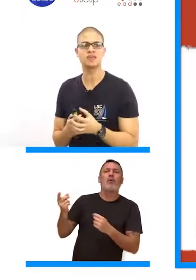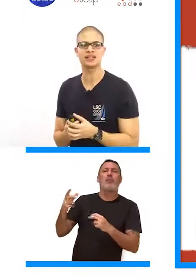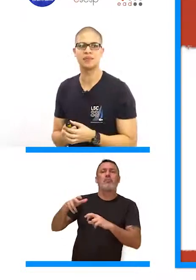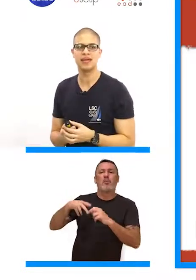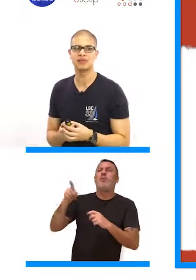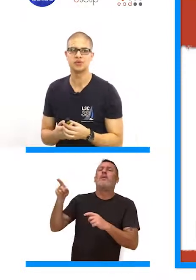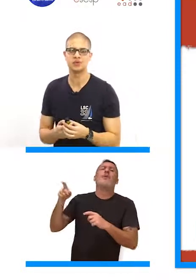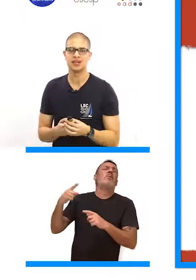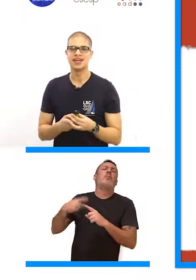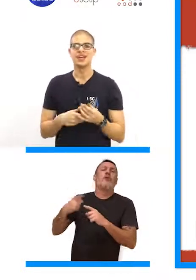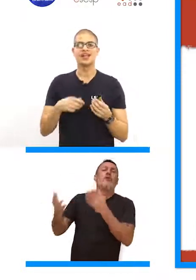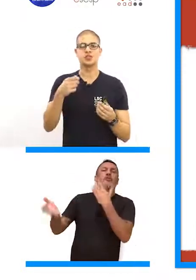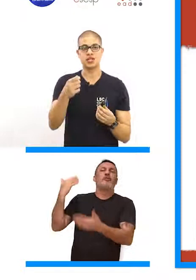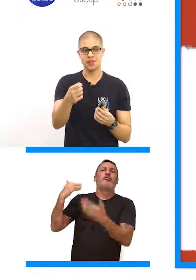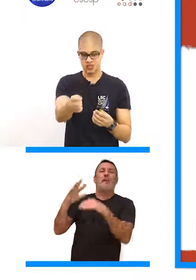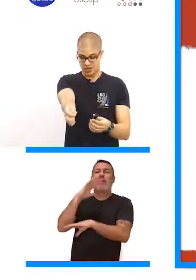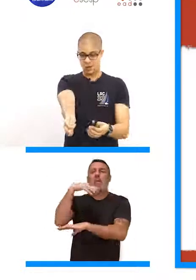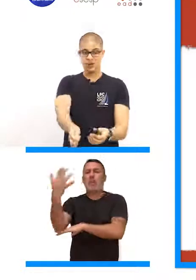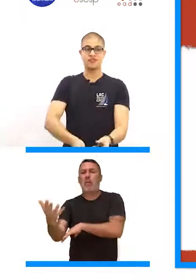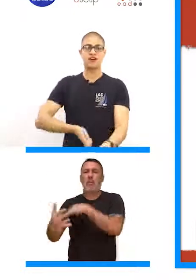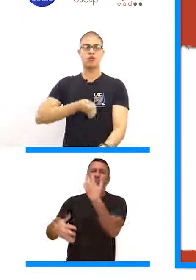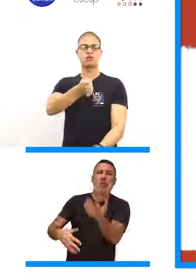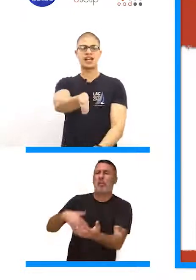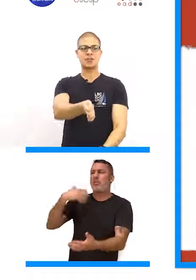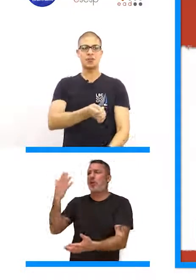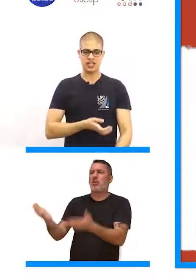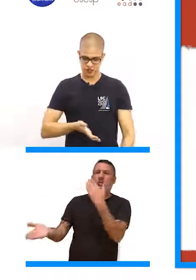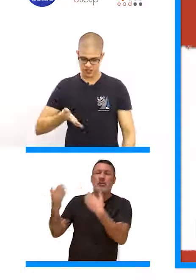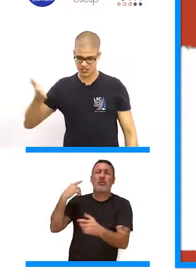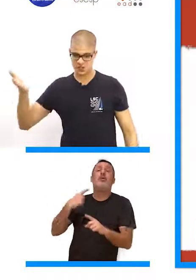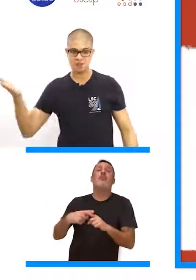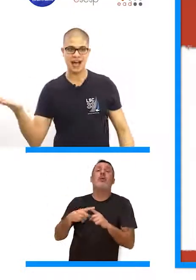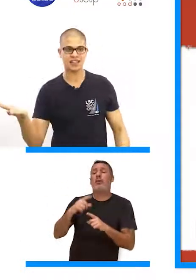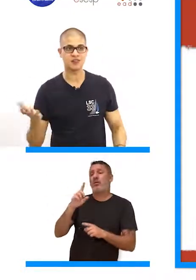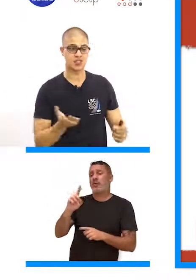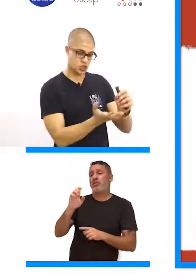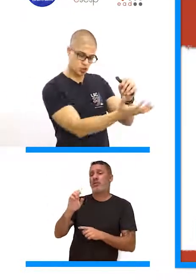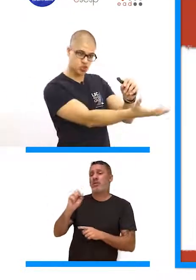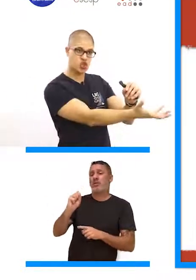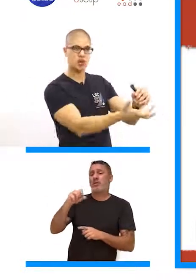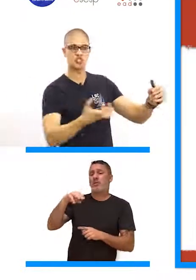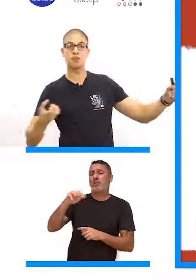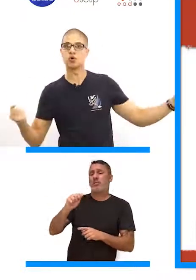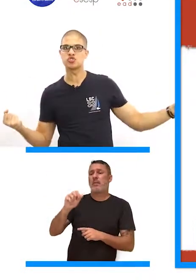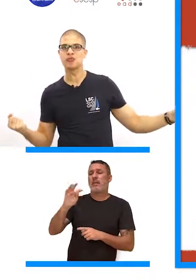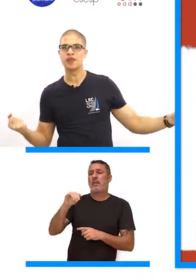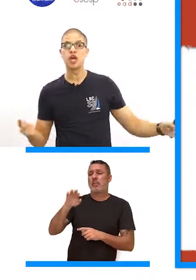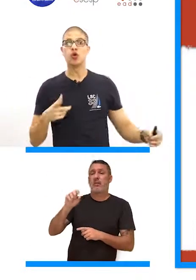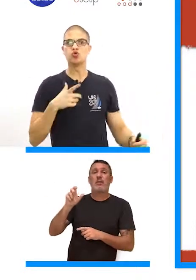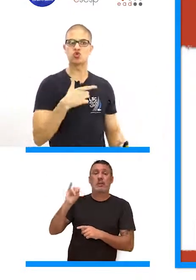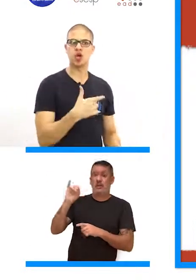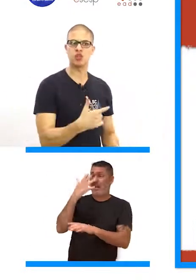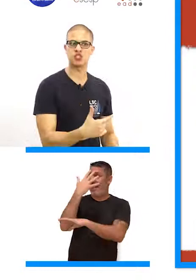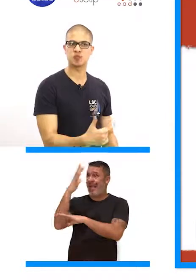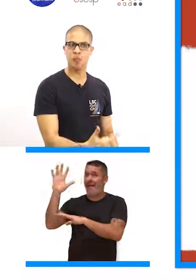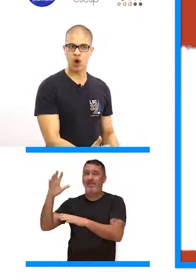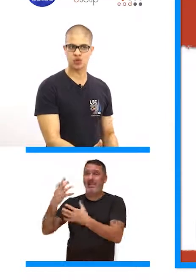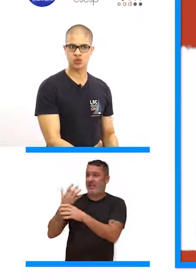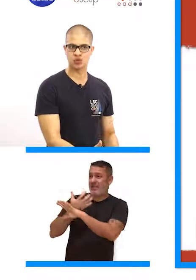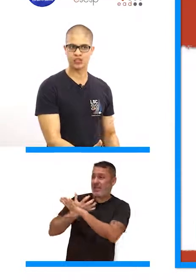o desmatamento, ele é justamente o que vai ao contrário, porque você desmata, você deixa o solo exposto. Um